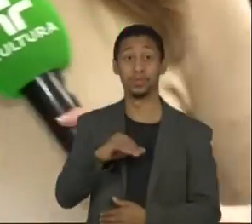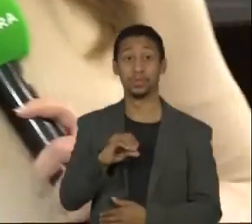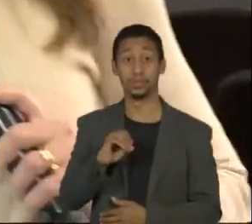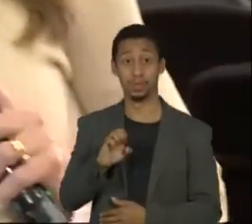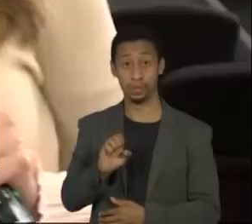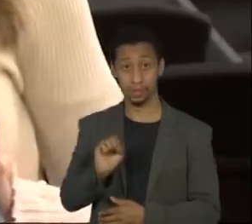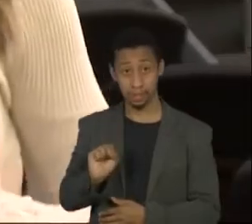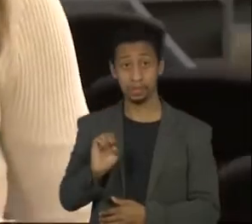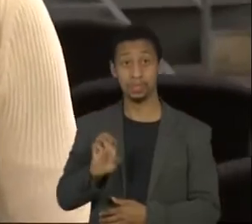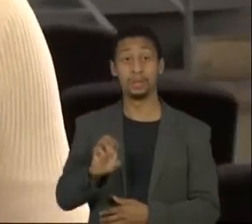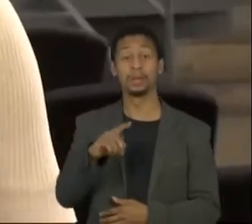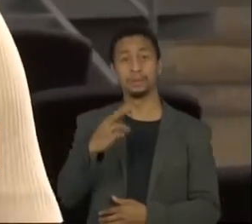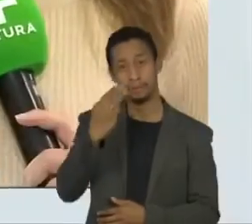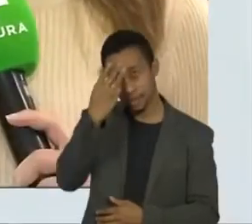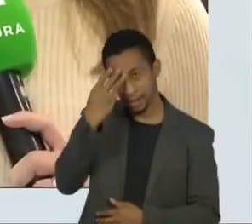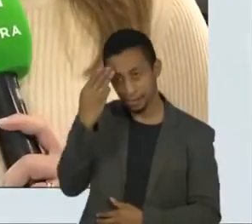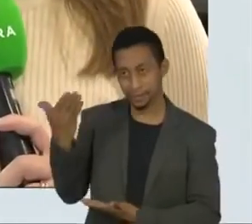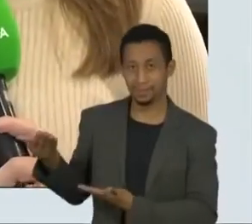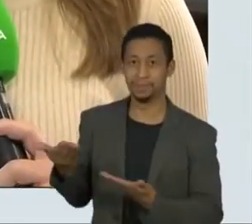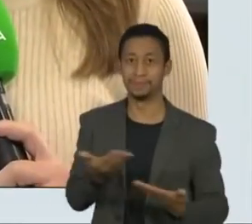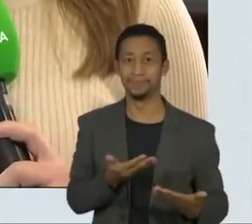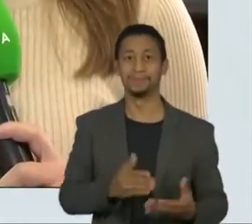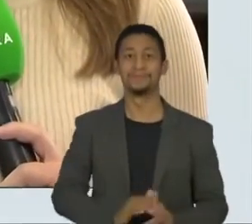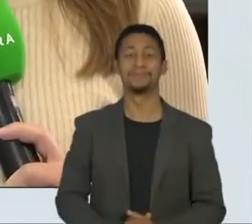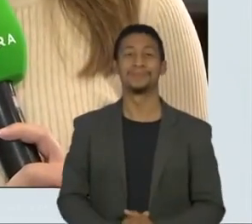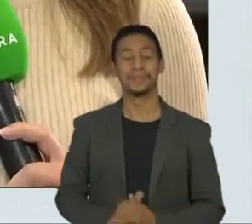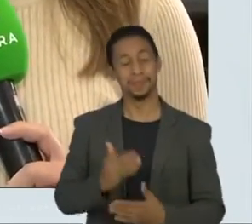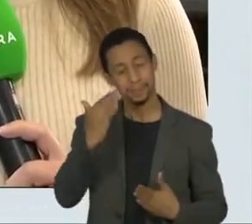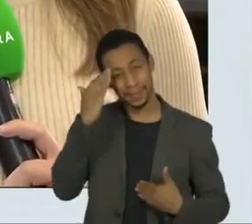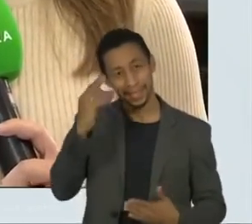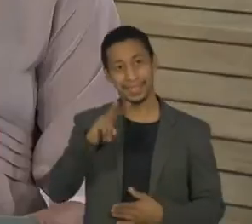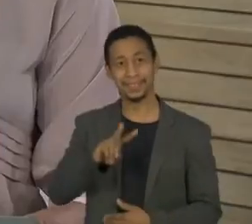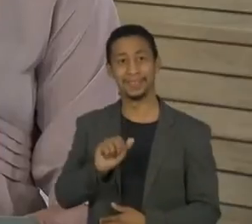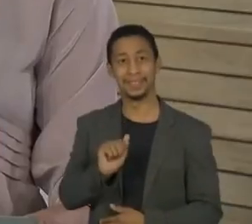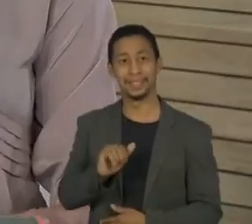Aldo, volto com você no estúdio. Obrigado, Vanessa, pelas informações. Bell.